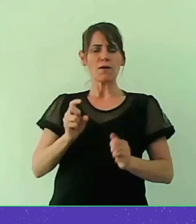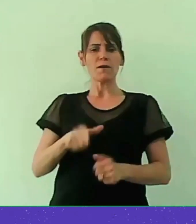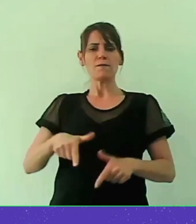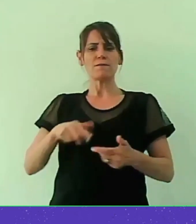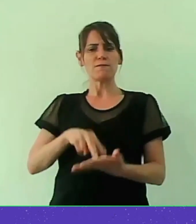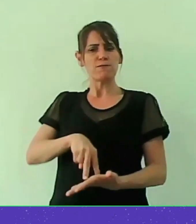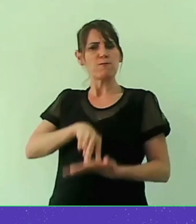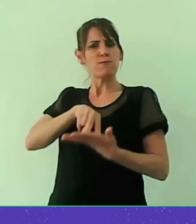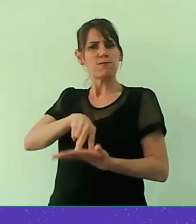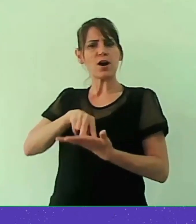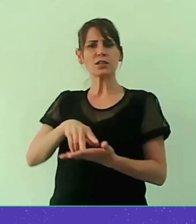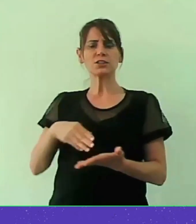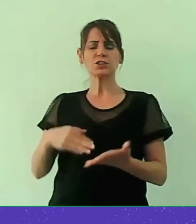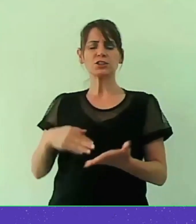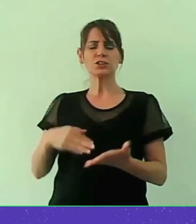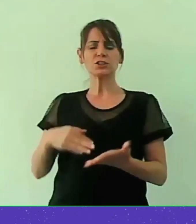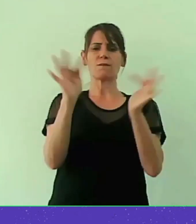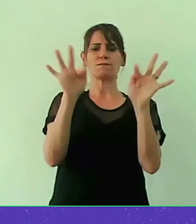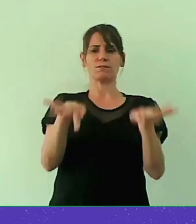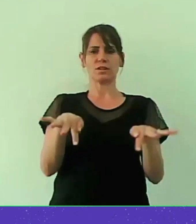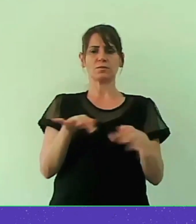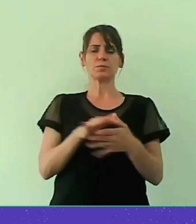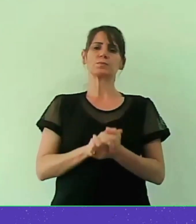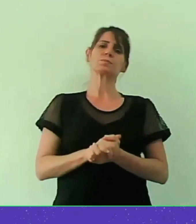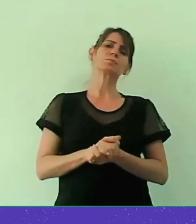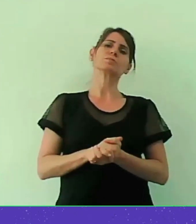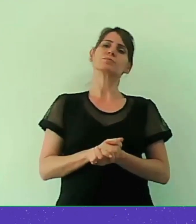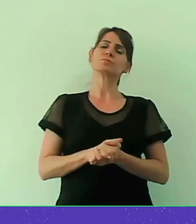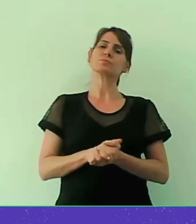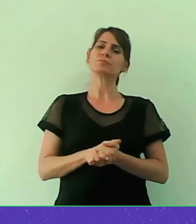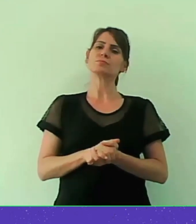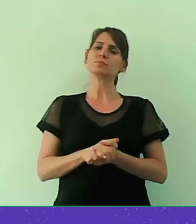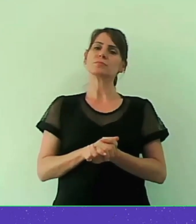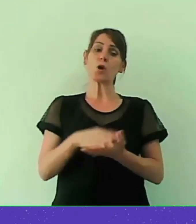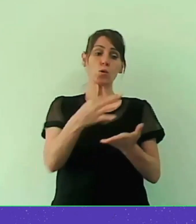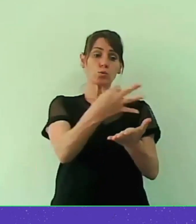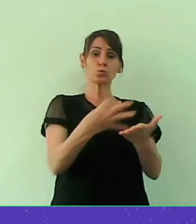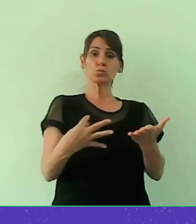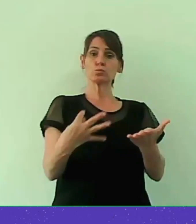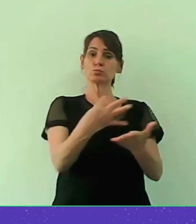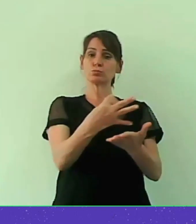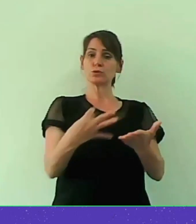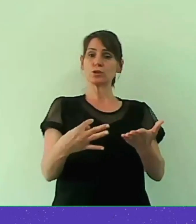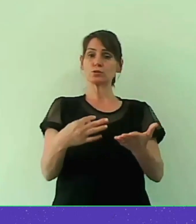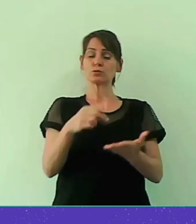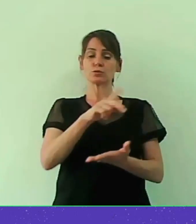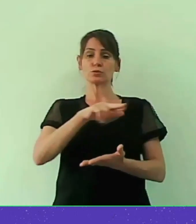final. O texto que esses irmãos